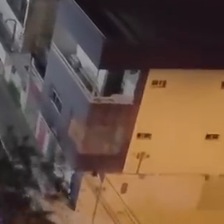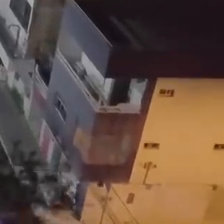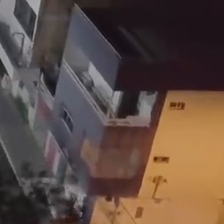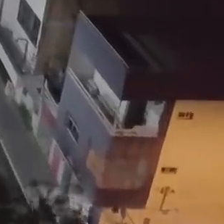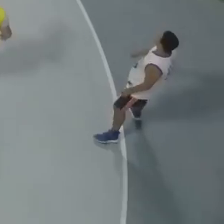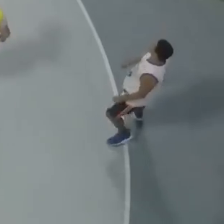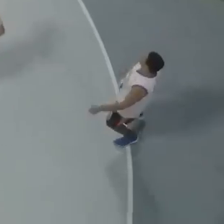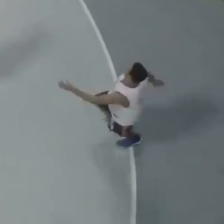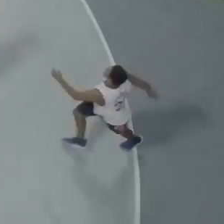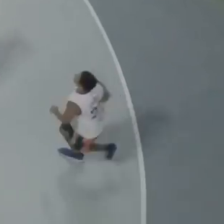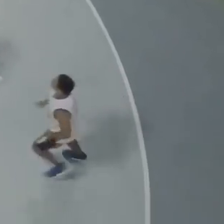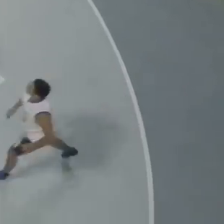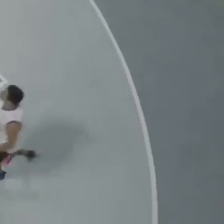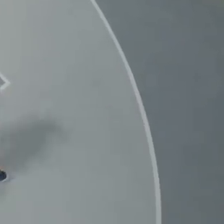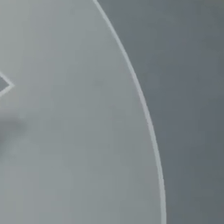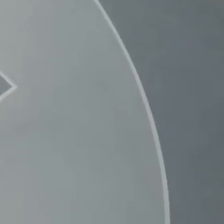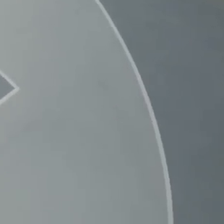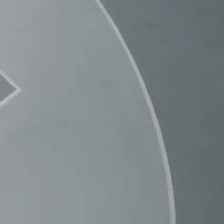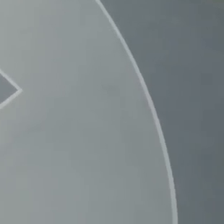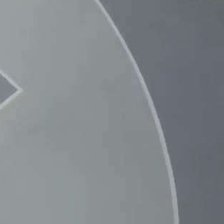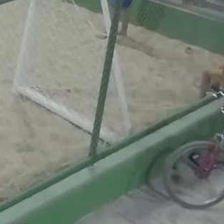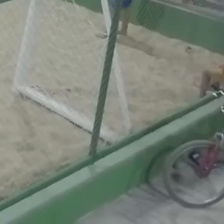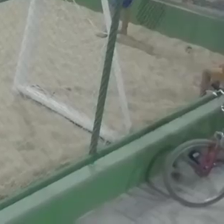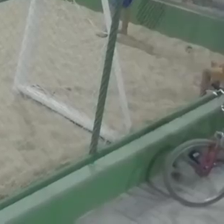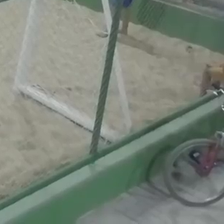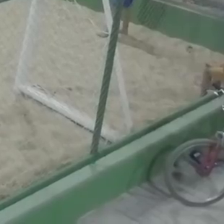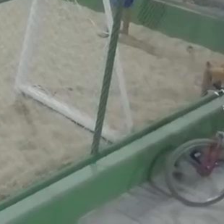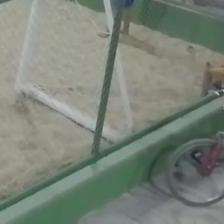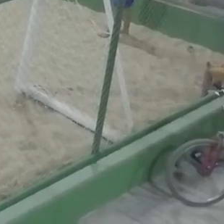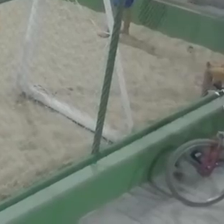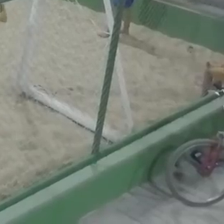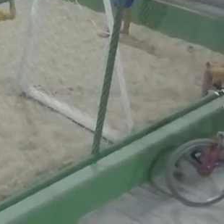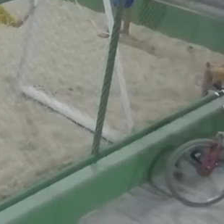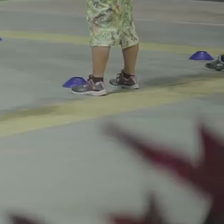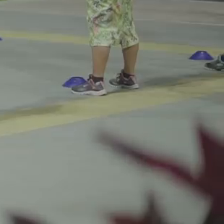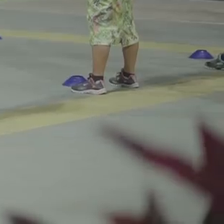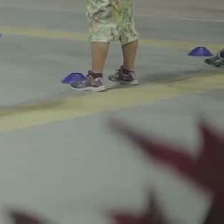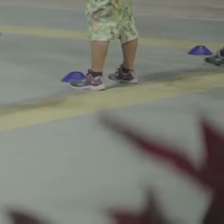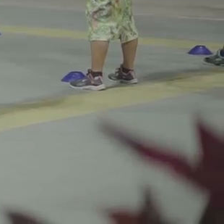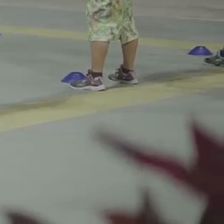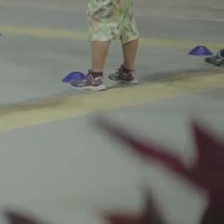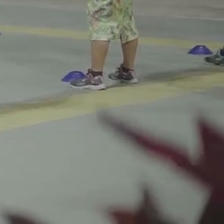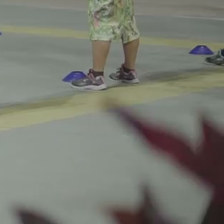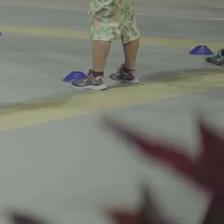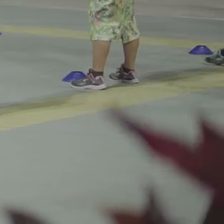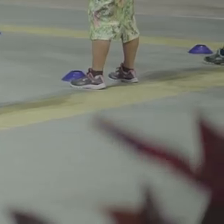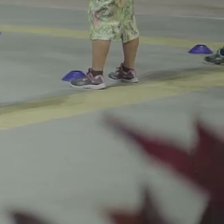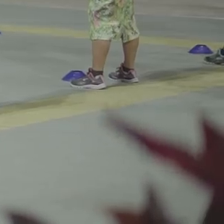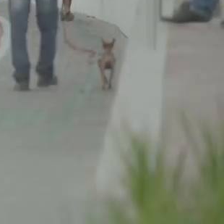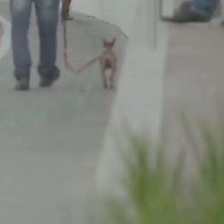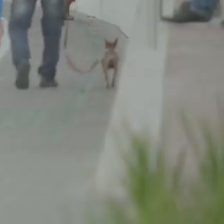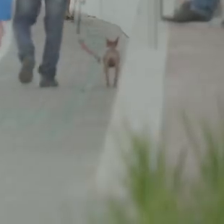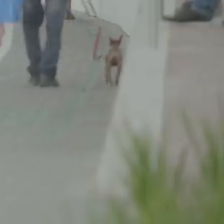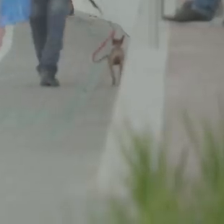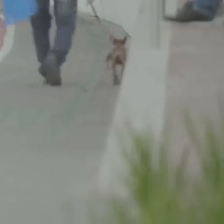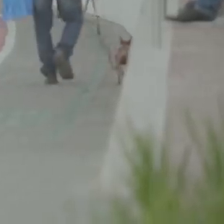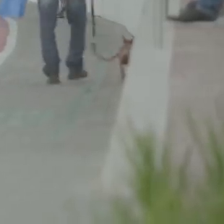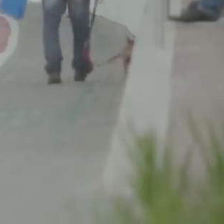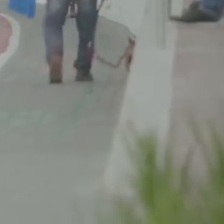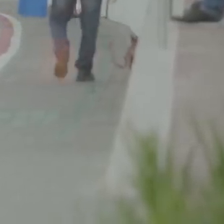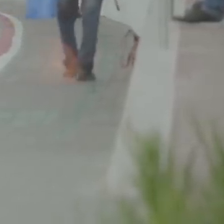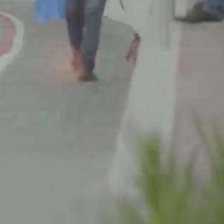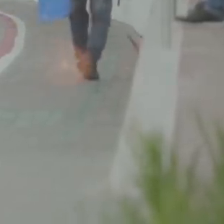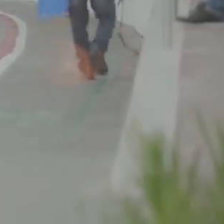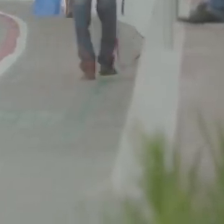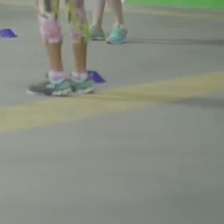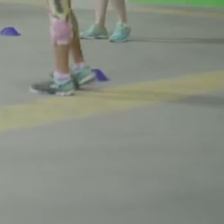temos quadras poliesportivas, temos centros de lazer aqui, temos a via de ciclismo, vias para